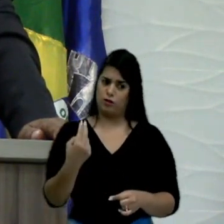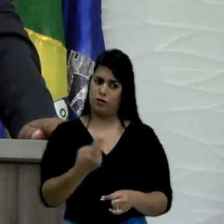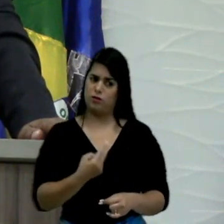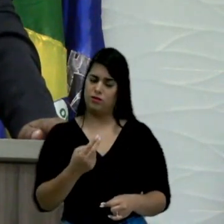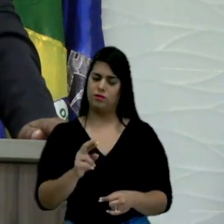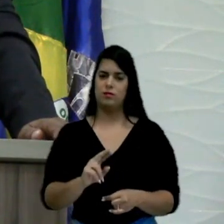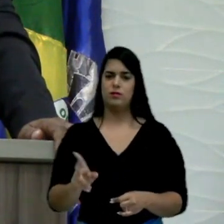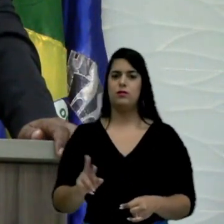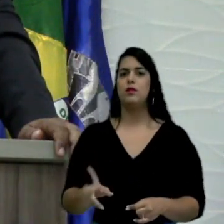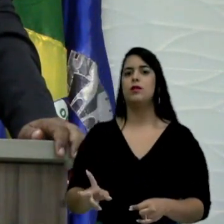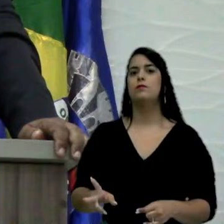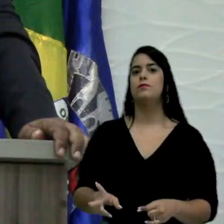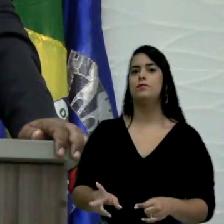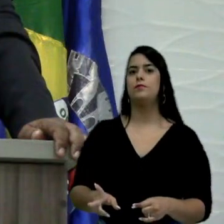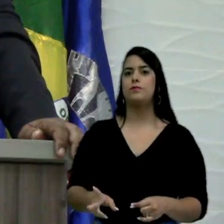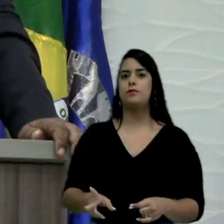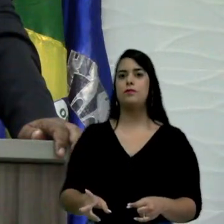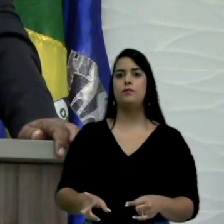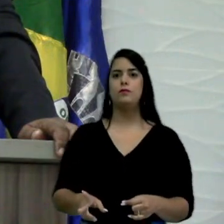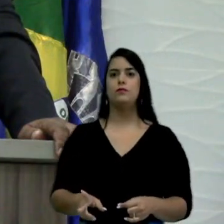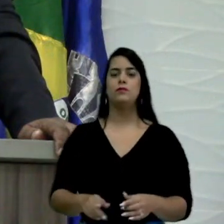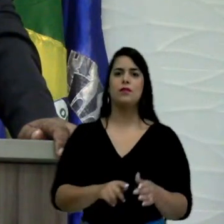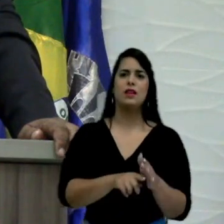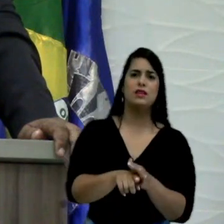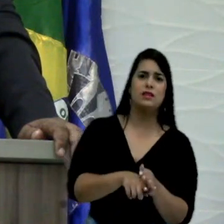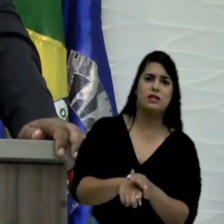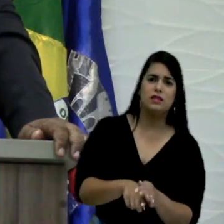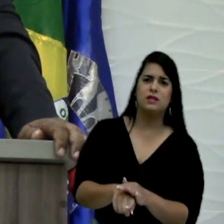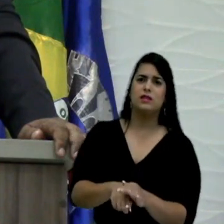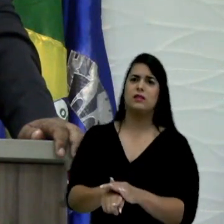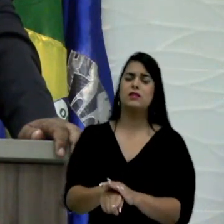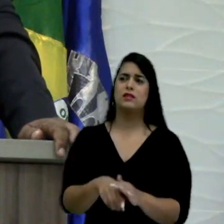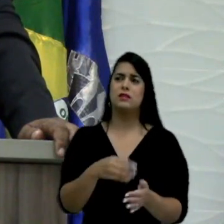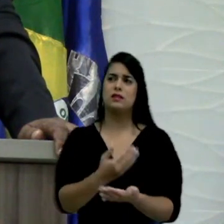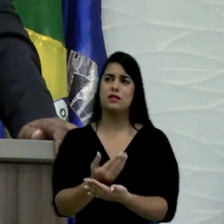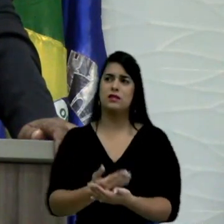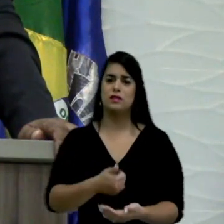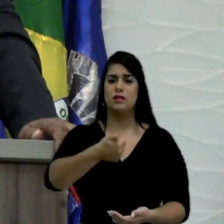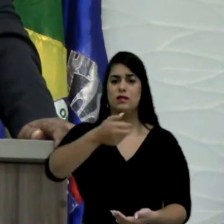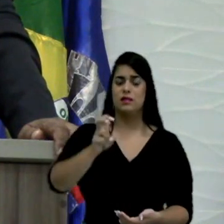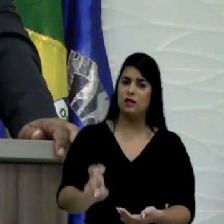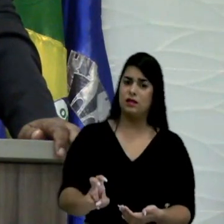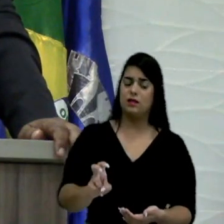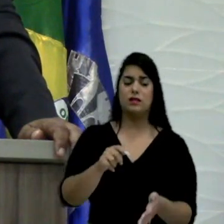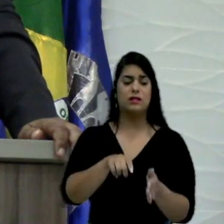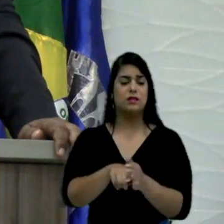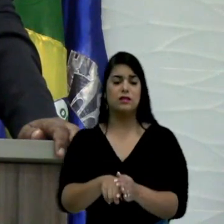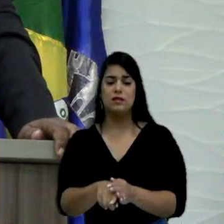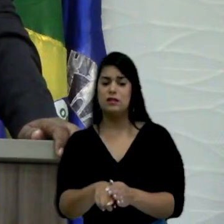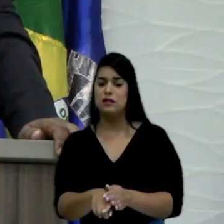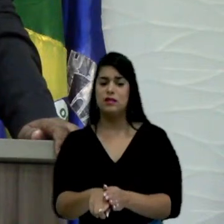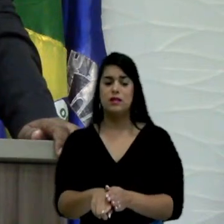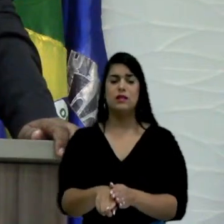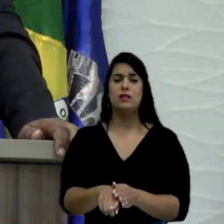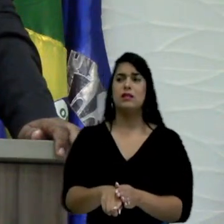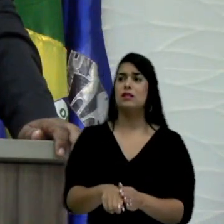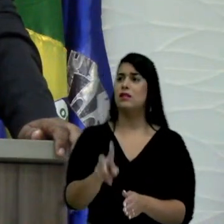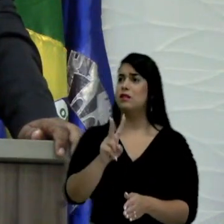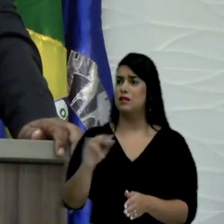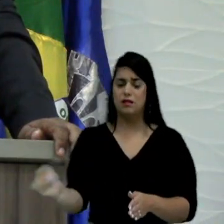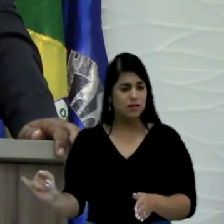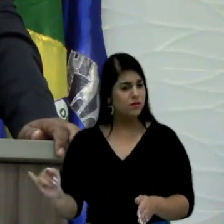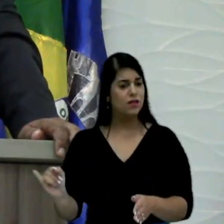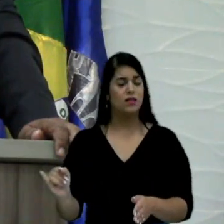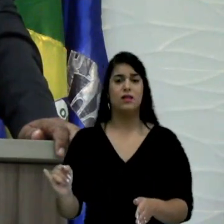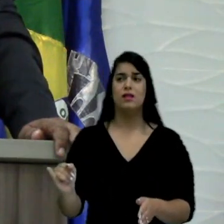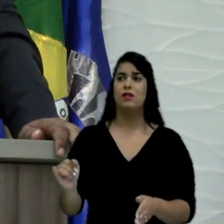vamos à cirurgia do povo, nós dá exame a ele, não só eu, viu, mas é os 15, viu? Exame, consulta, vai levar, vai buscar, vai levar